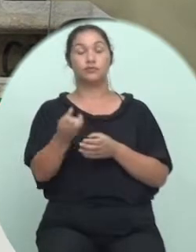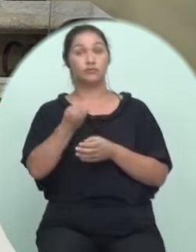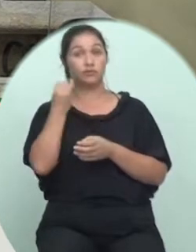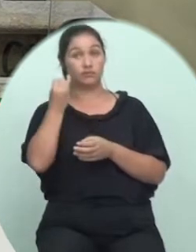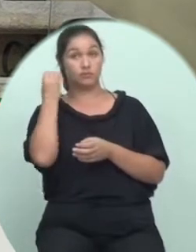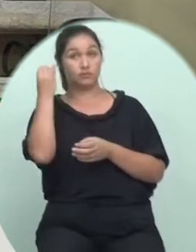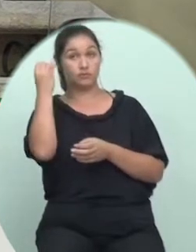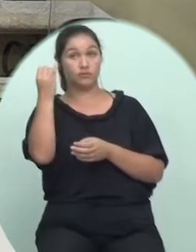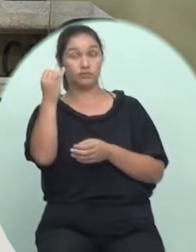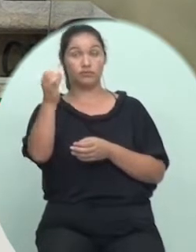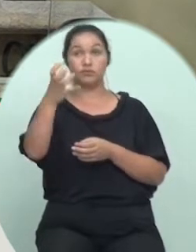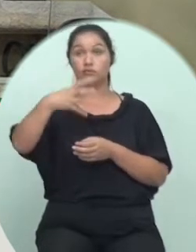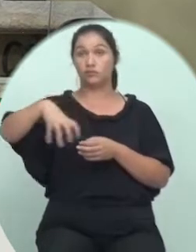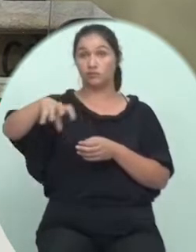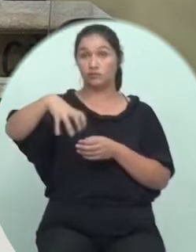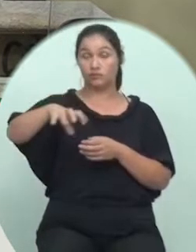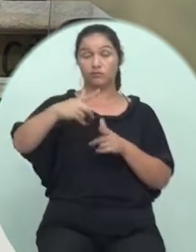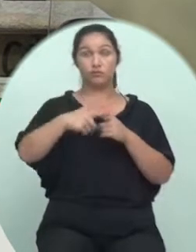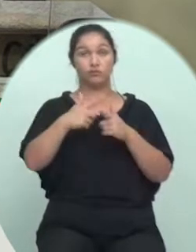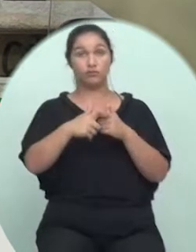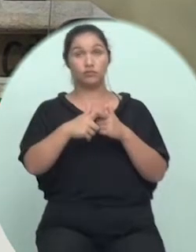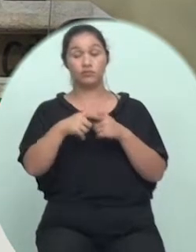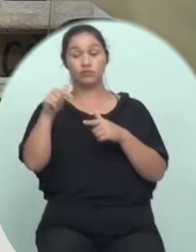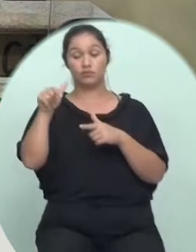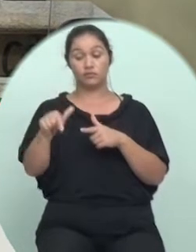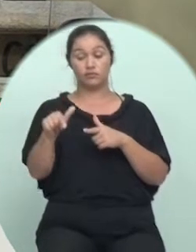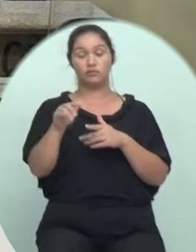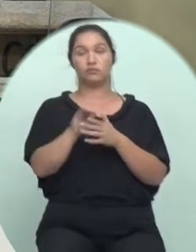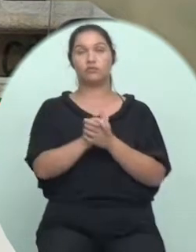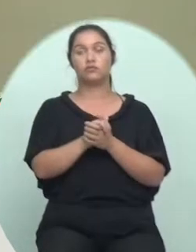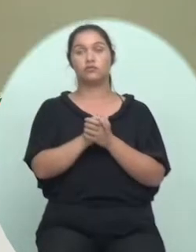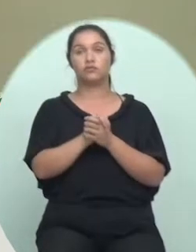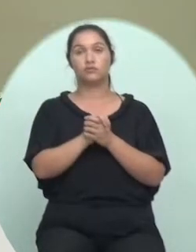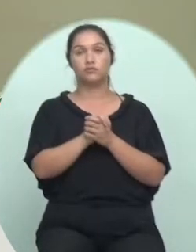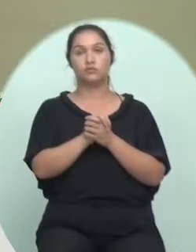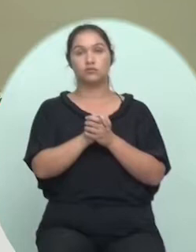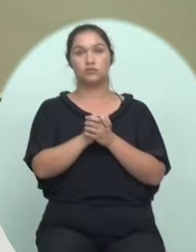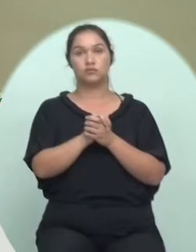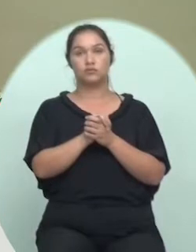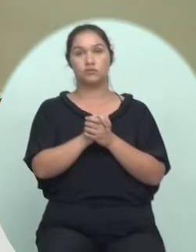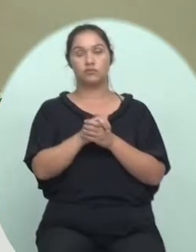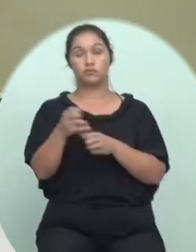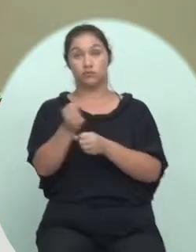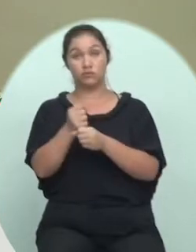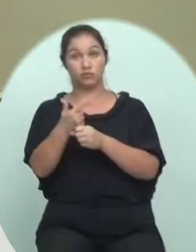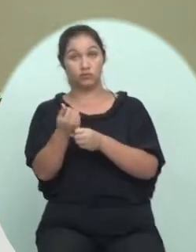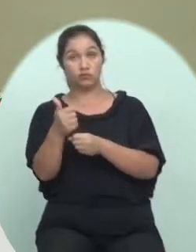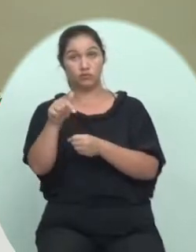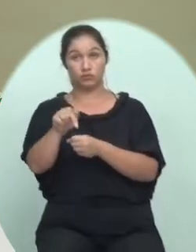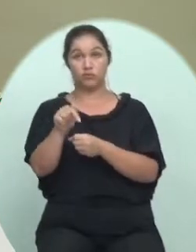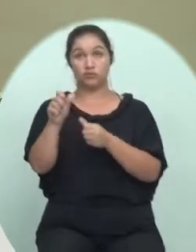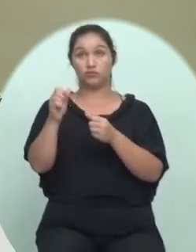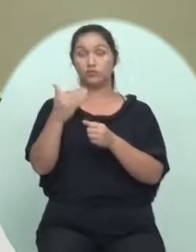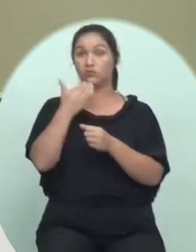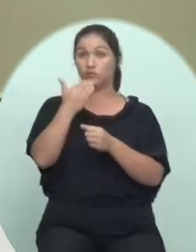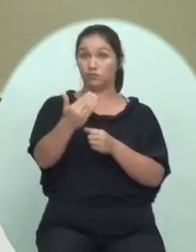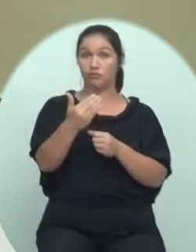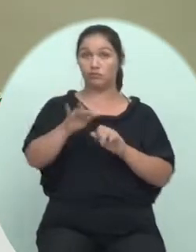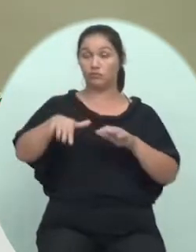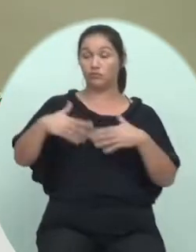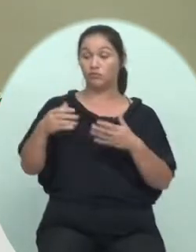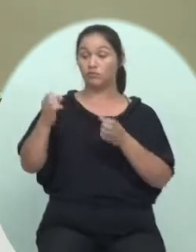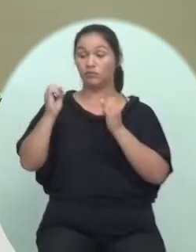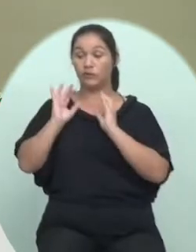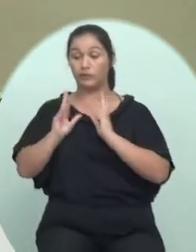para aquela região lá. Nesse mesmo local, em 2017 a gente pediu e foi atendido, foi limpado, foi dado